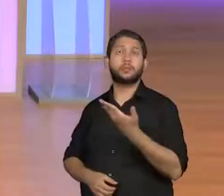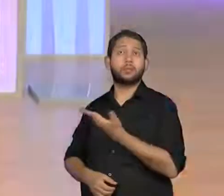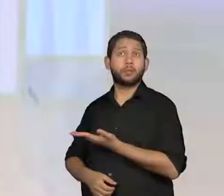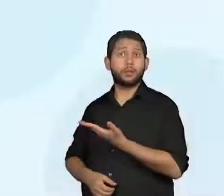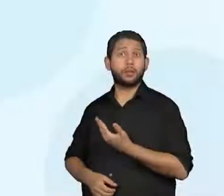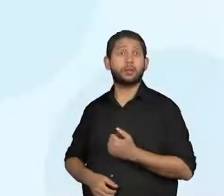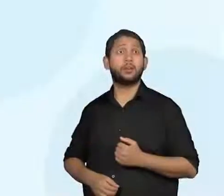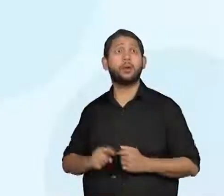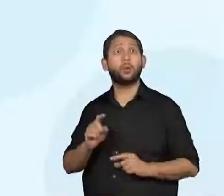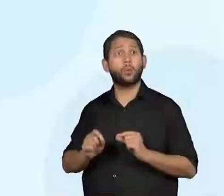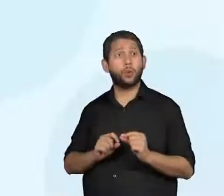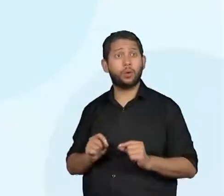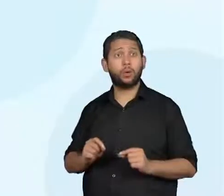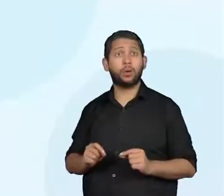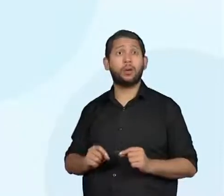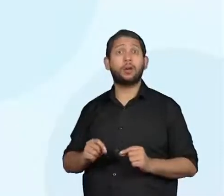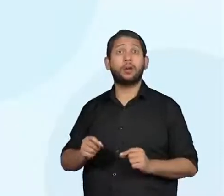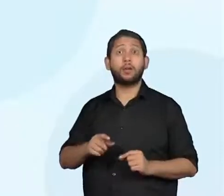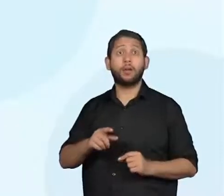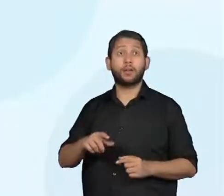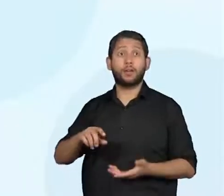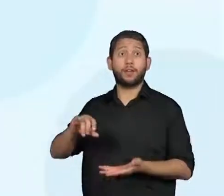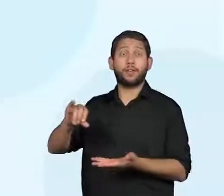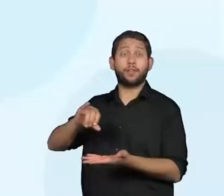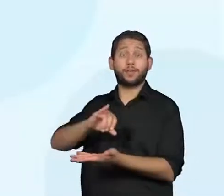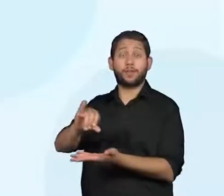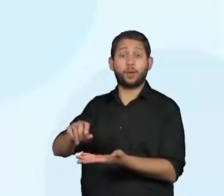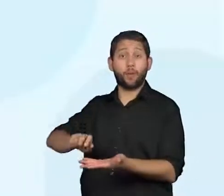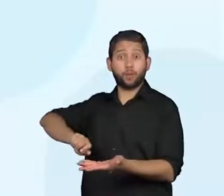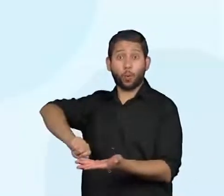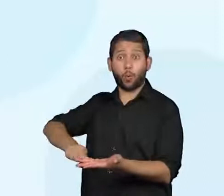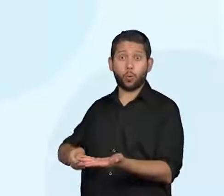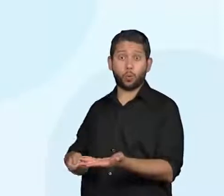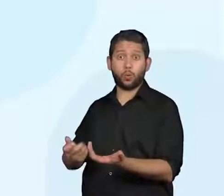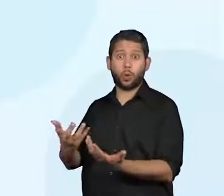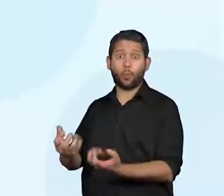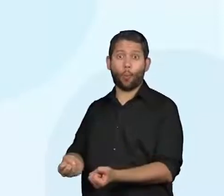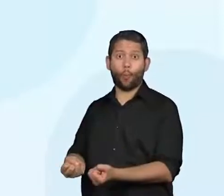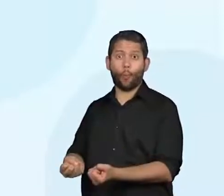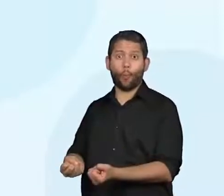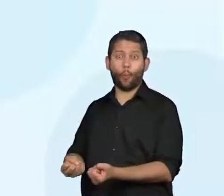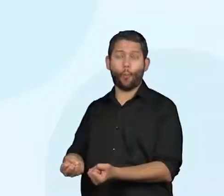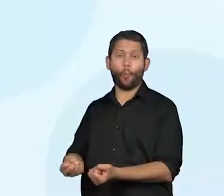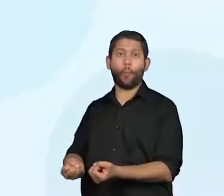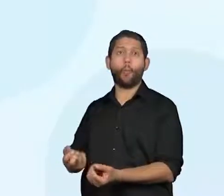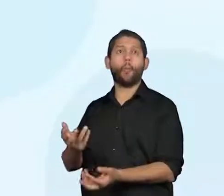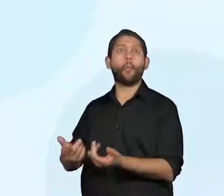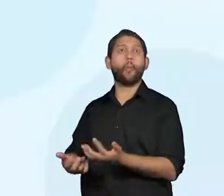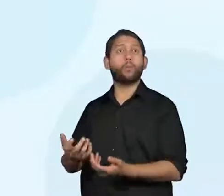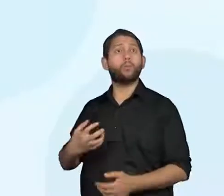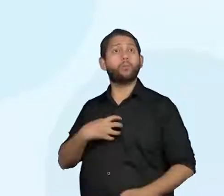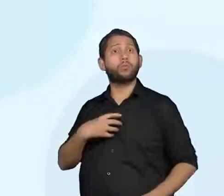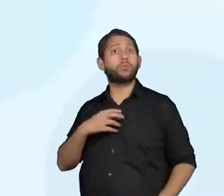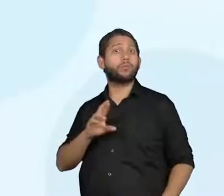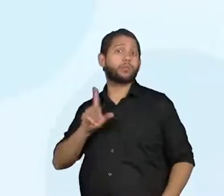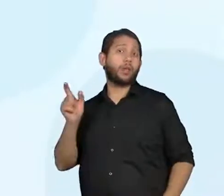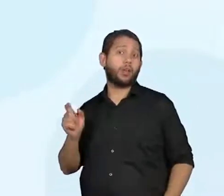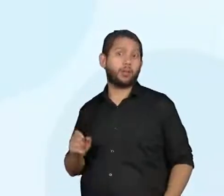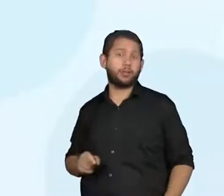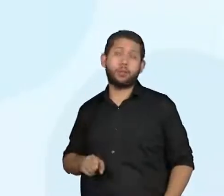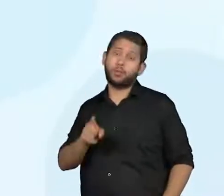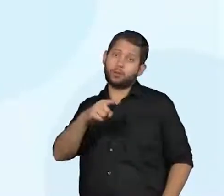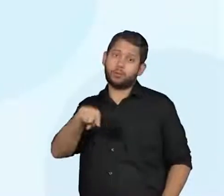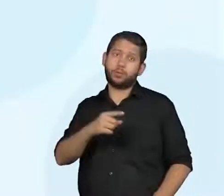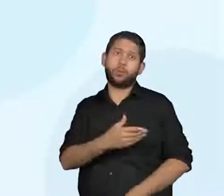está dizendo para a gente colocar na gordura fria, não é? Com o fogo desligado. Isso. Então, é uma forma aí diferente. Quem sabe o pessoal já está